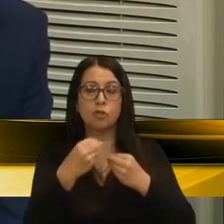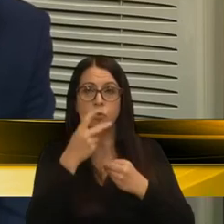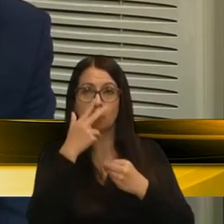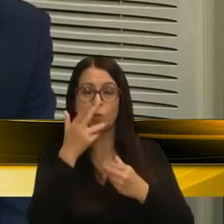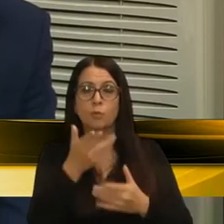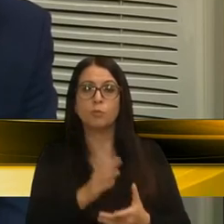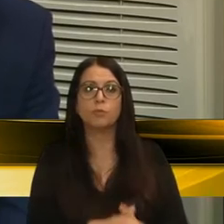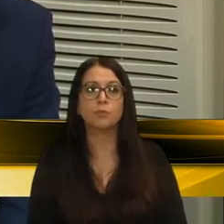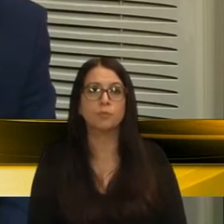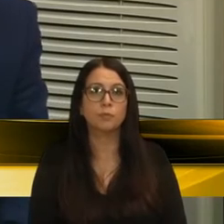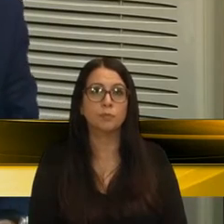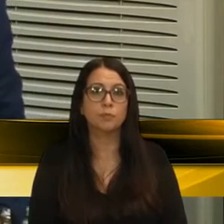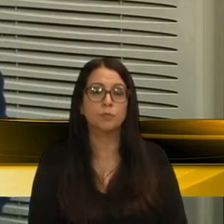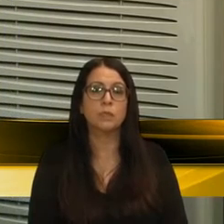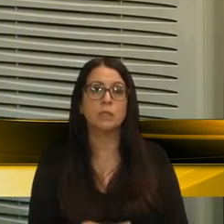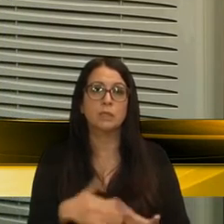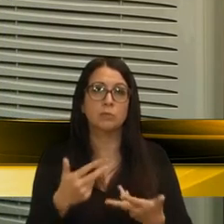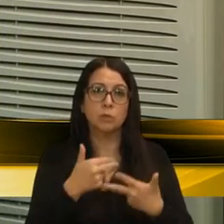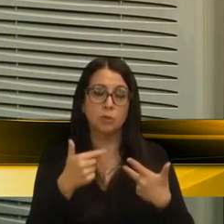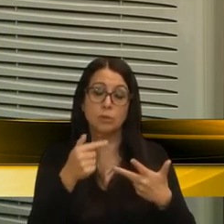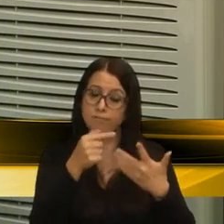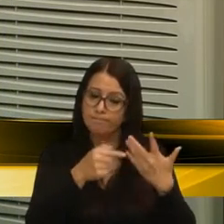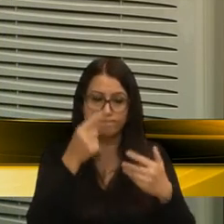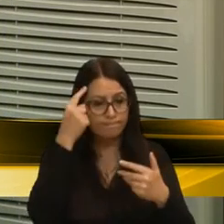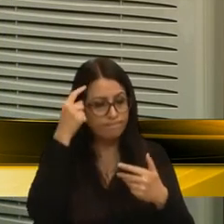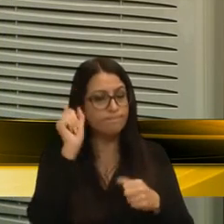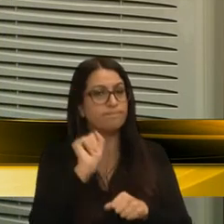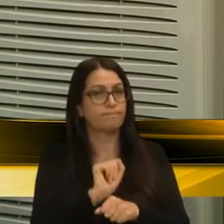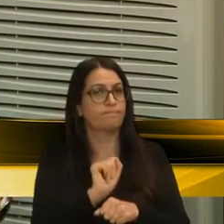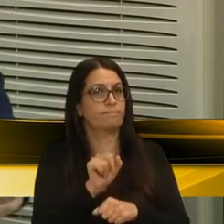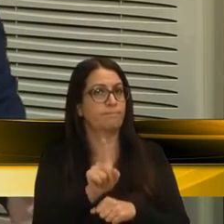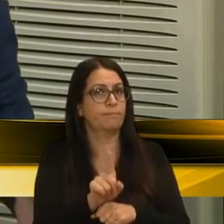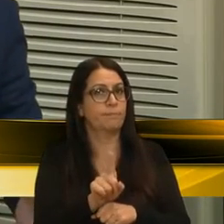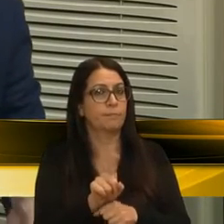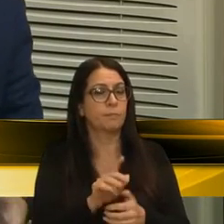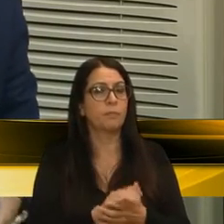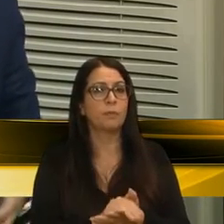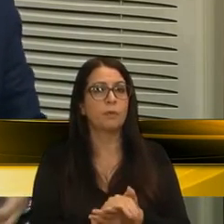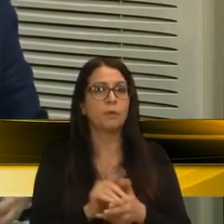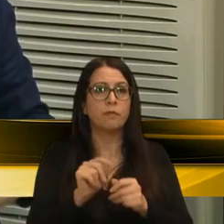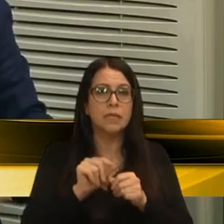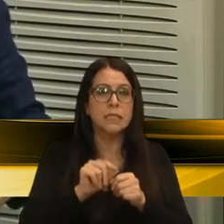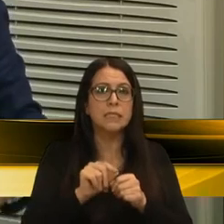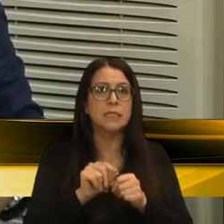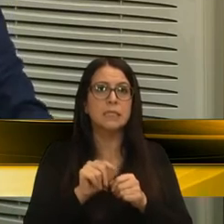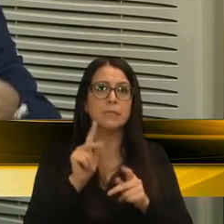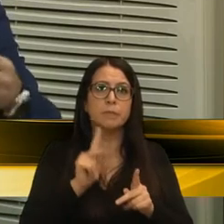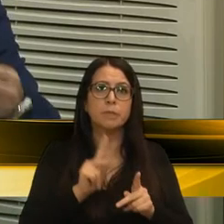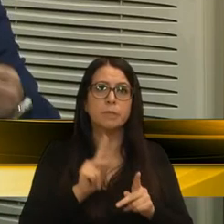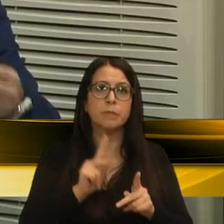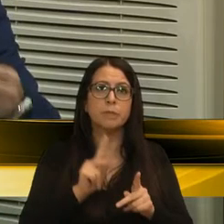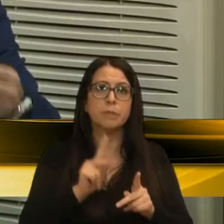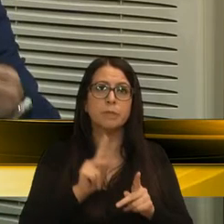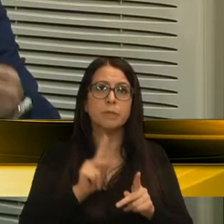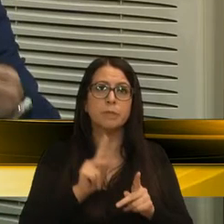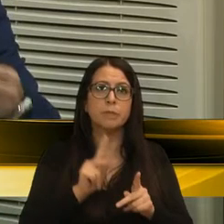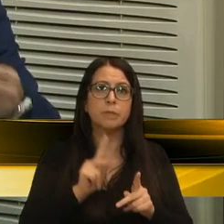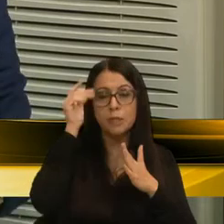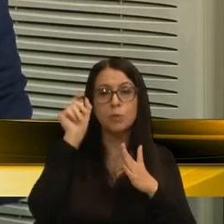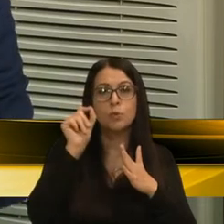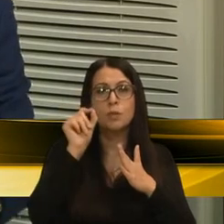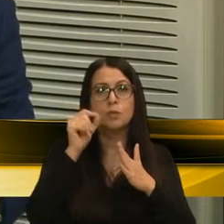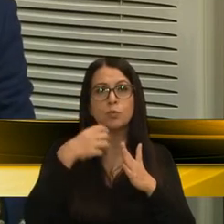mesma situação estão algumas coisas têm que reparar tem que é fazer as pessoas em casa entender